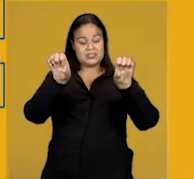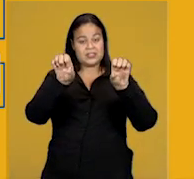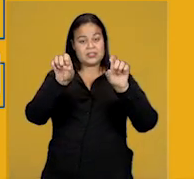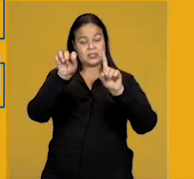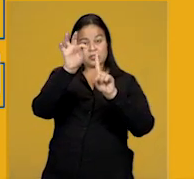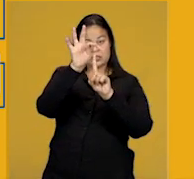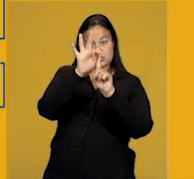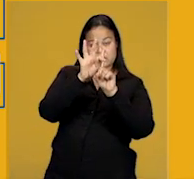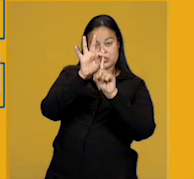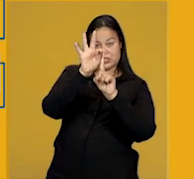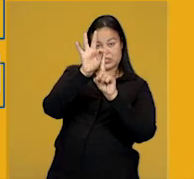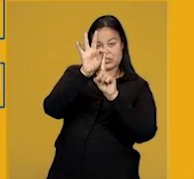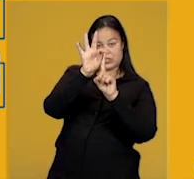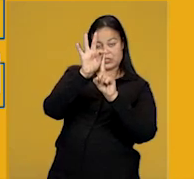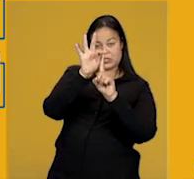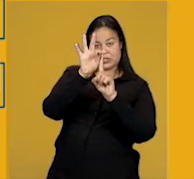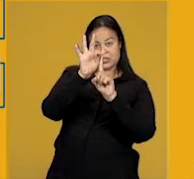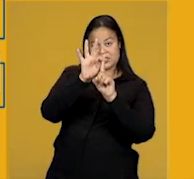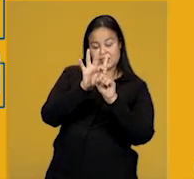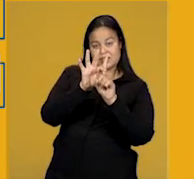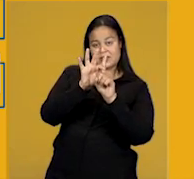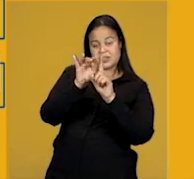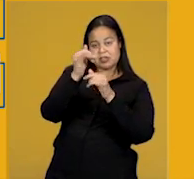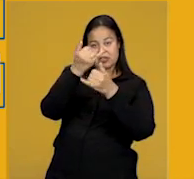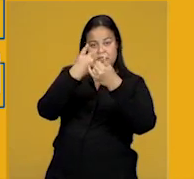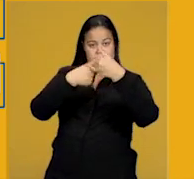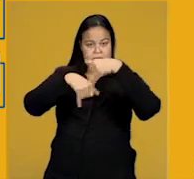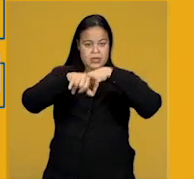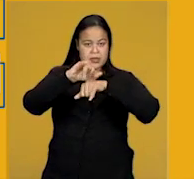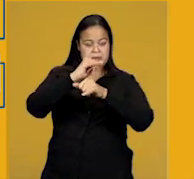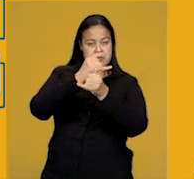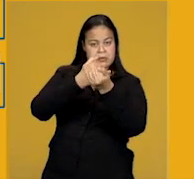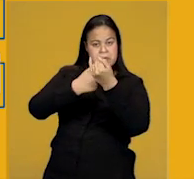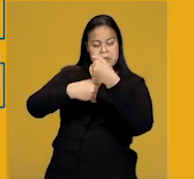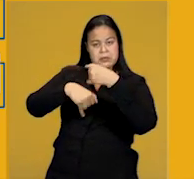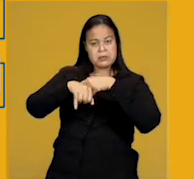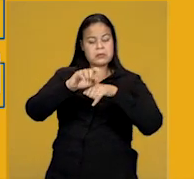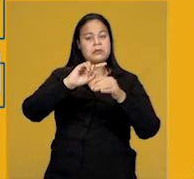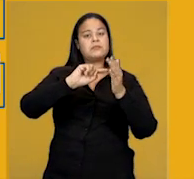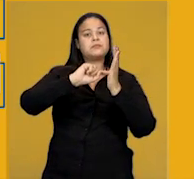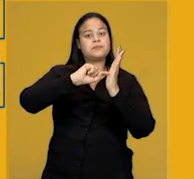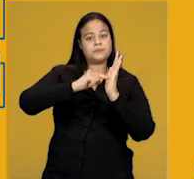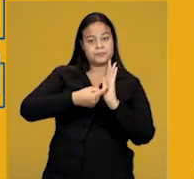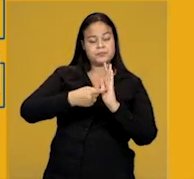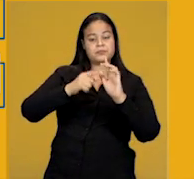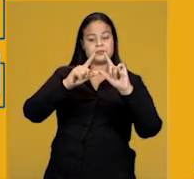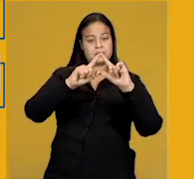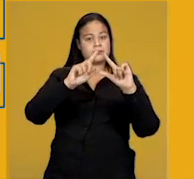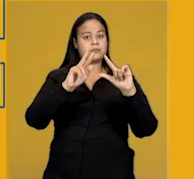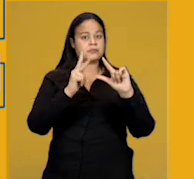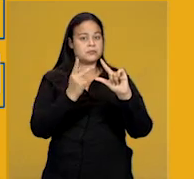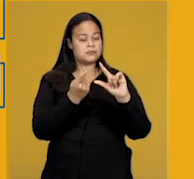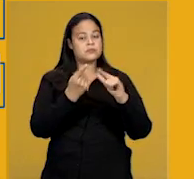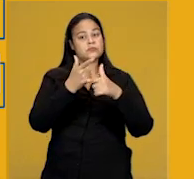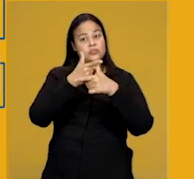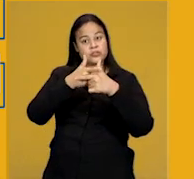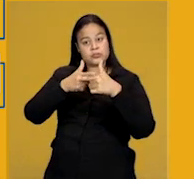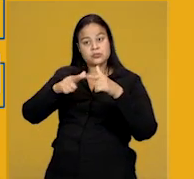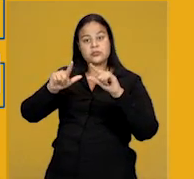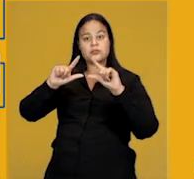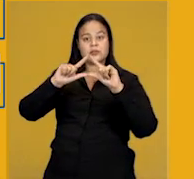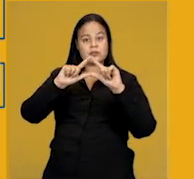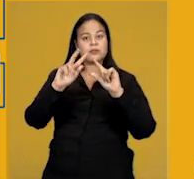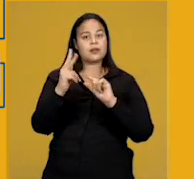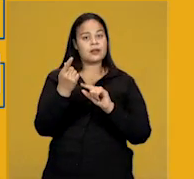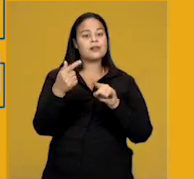termoquímica, eu devo multiplicar o valor do ΔH ou dividir o valor do